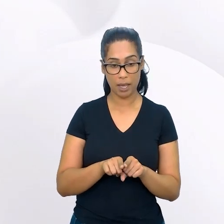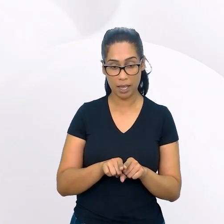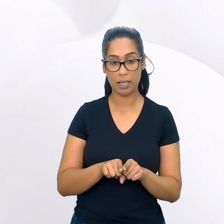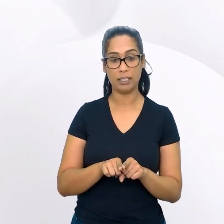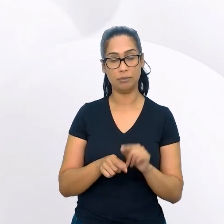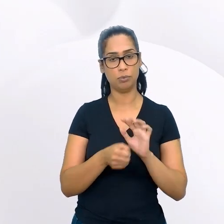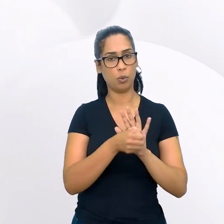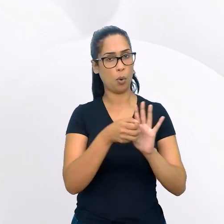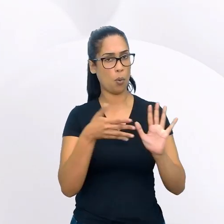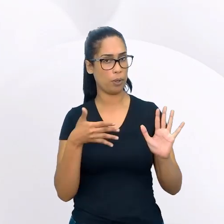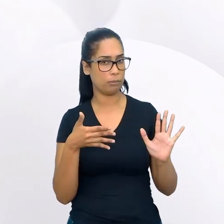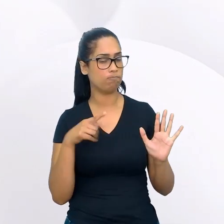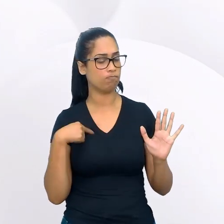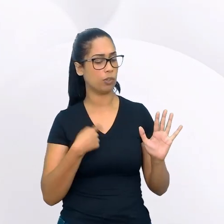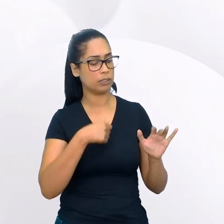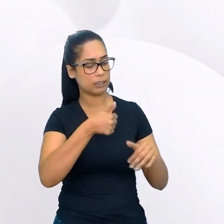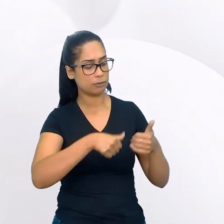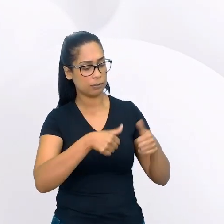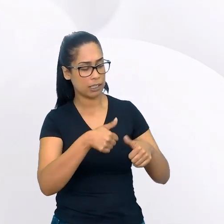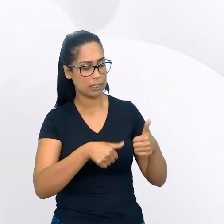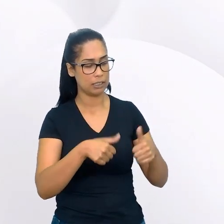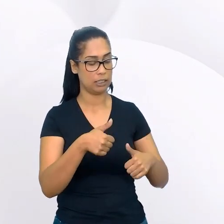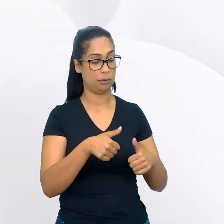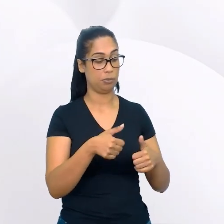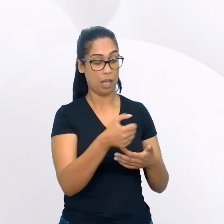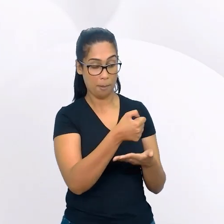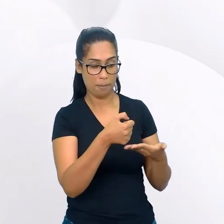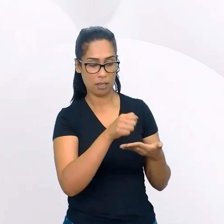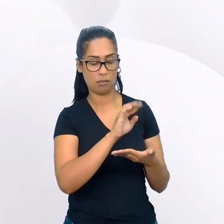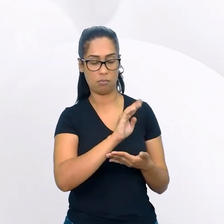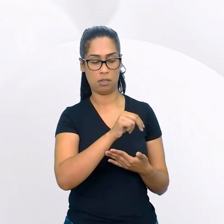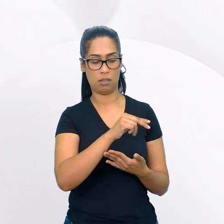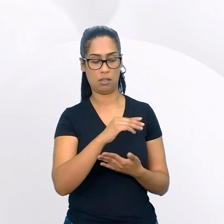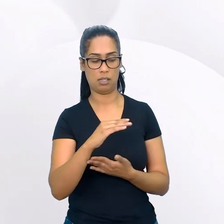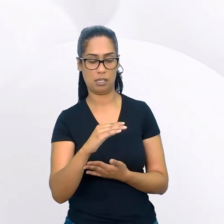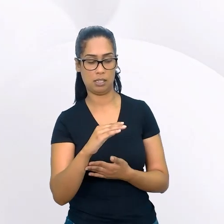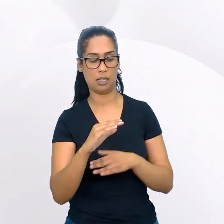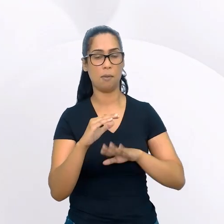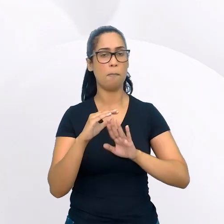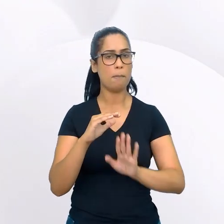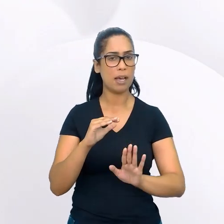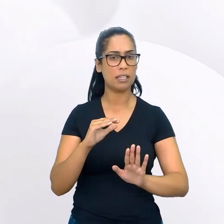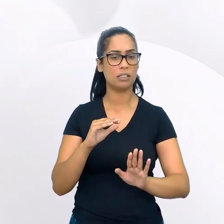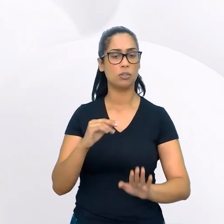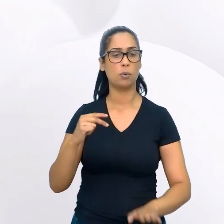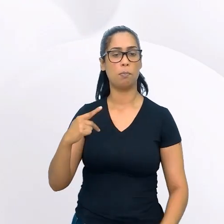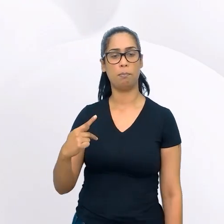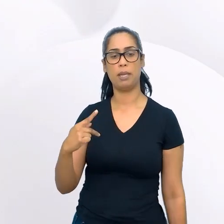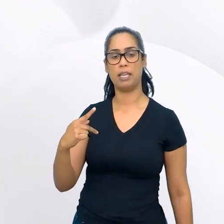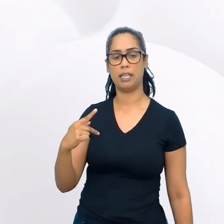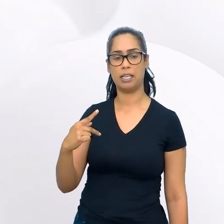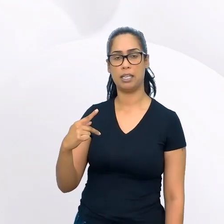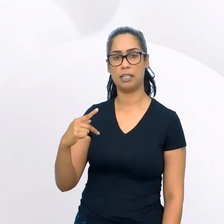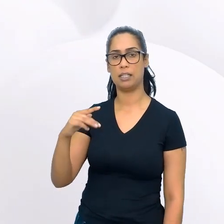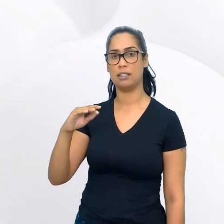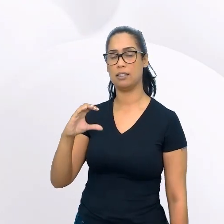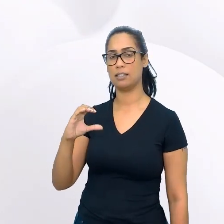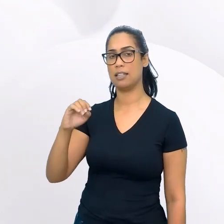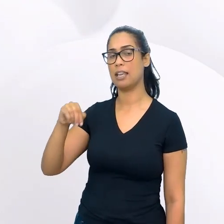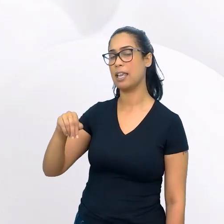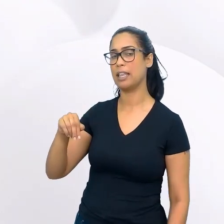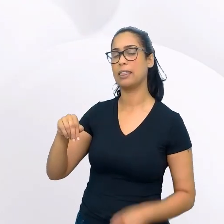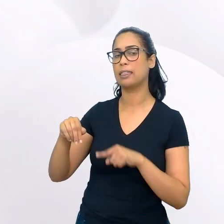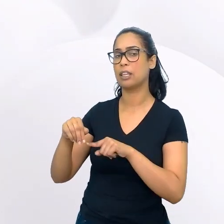é a consideração aos Campos de atuação então dos PCN dos PCN